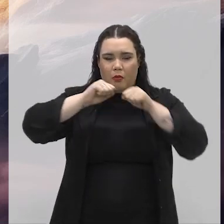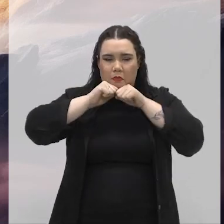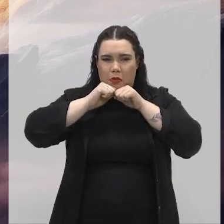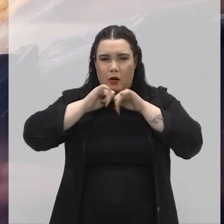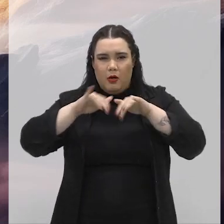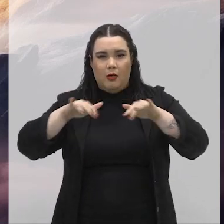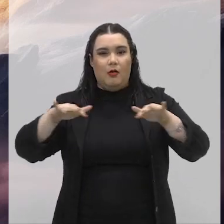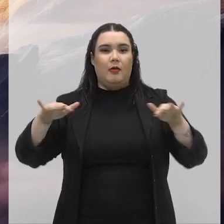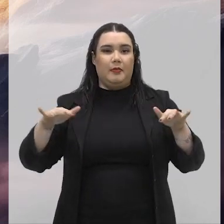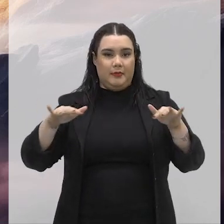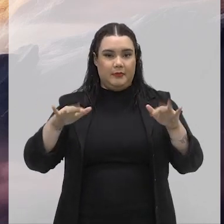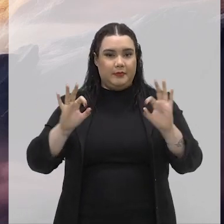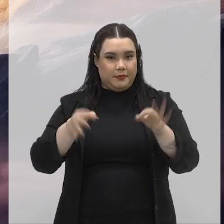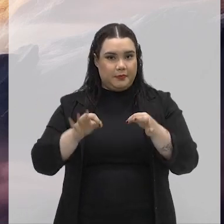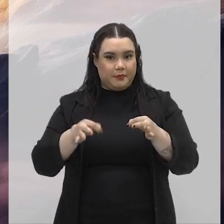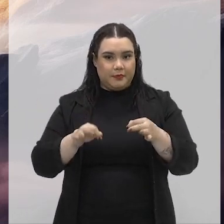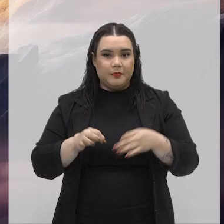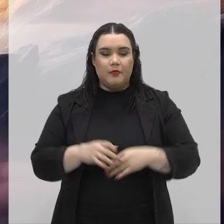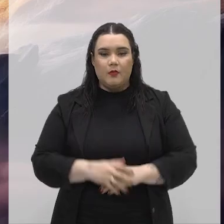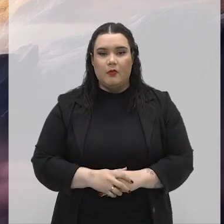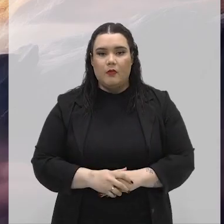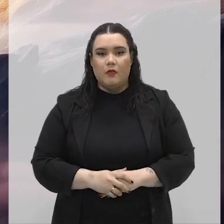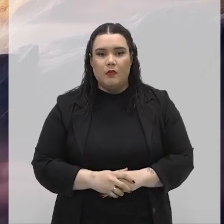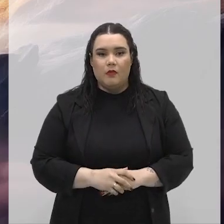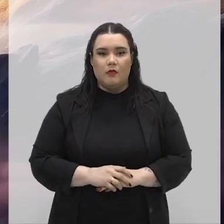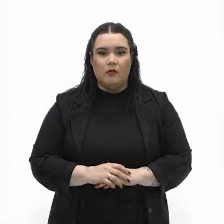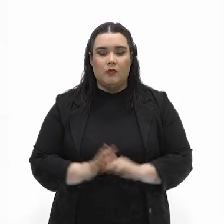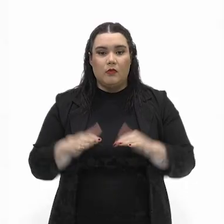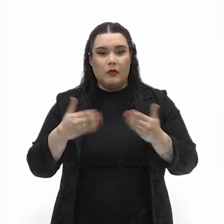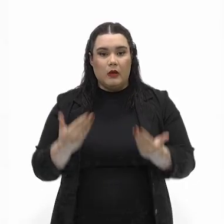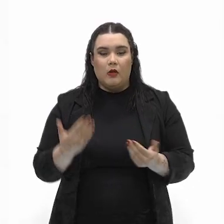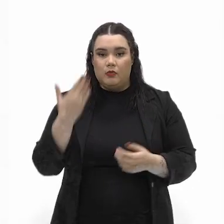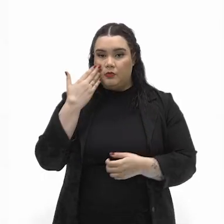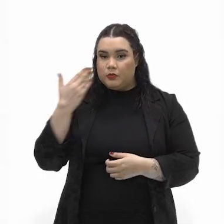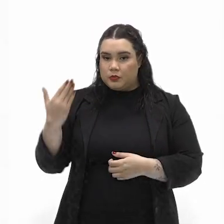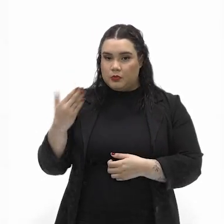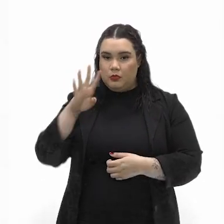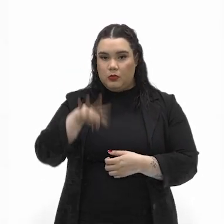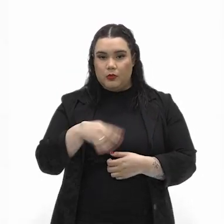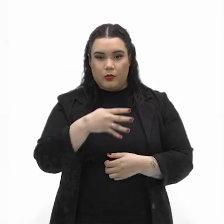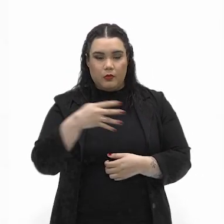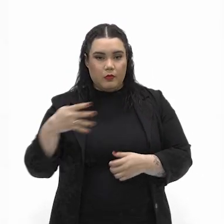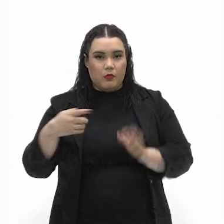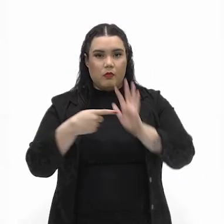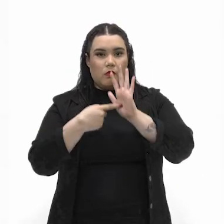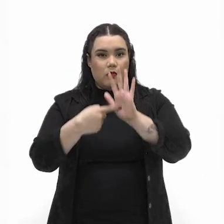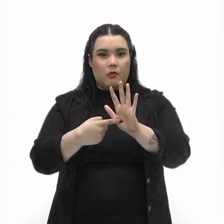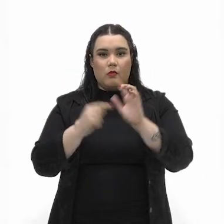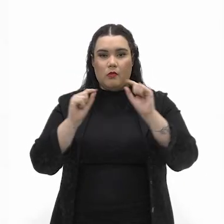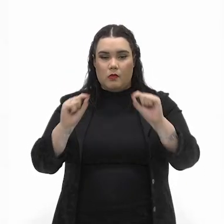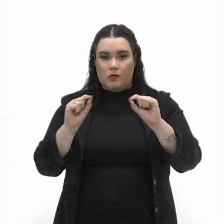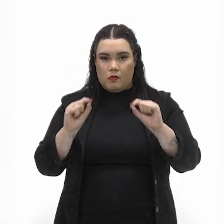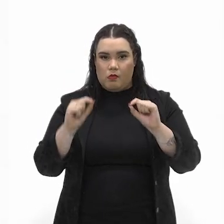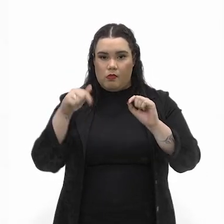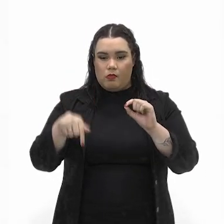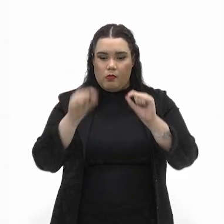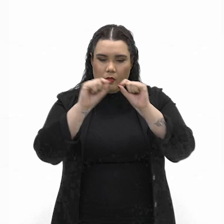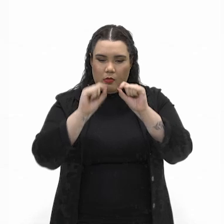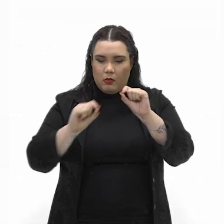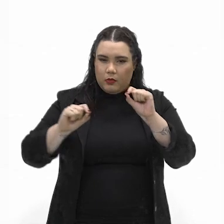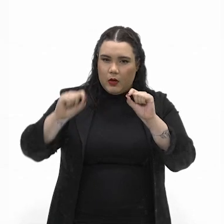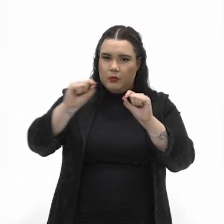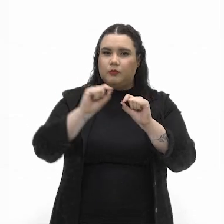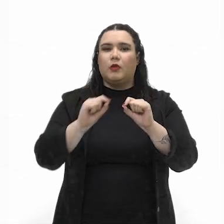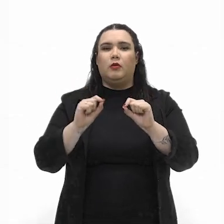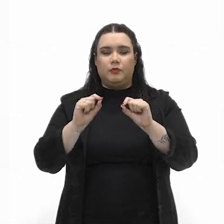foi o Big Bang, tá, pessoal? Então, na tabela aí do modelo padrão, né, no modelo padrão dessas partículas